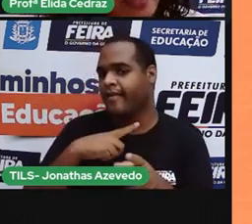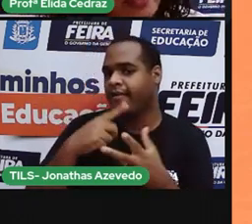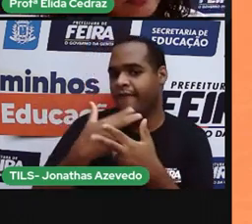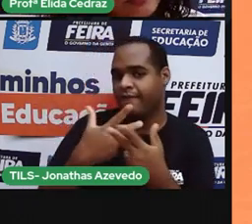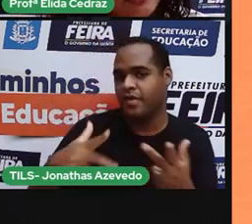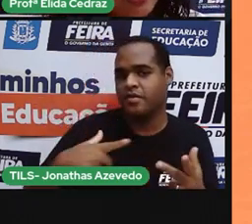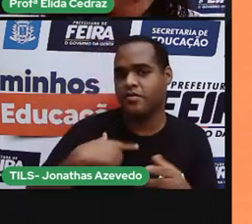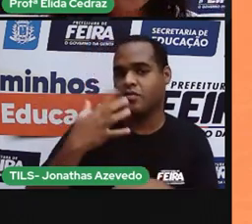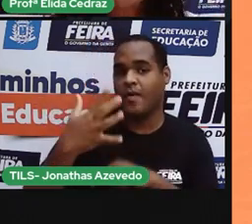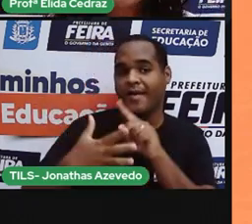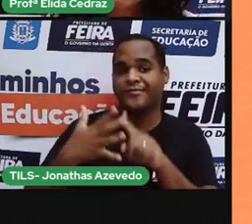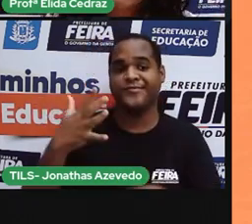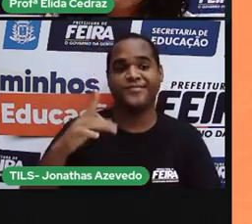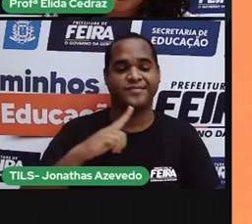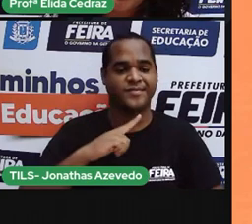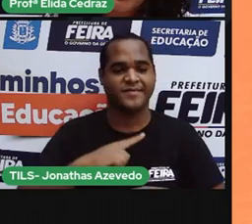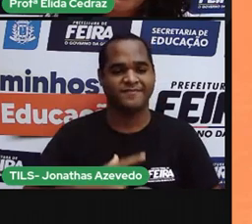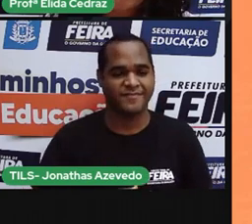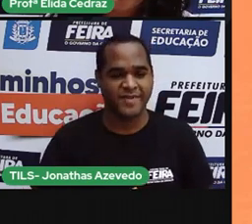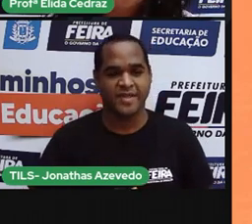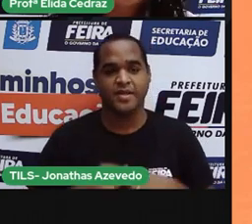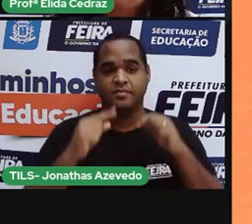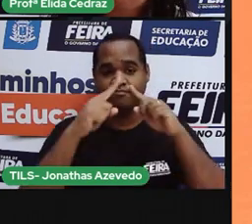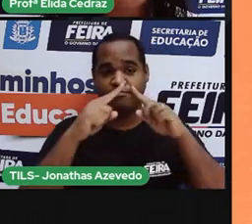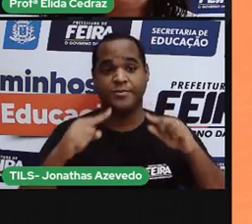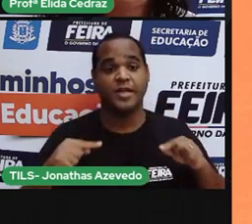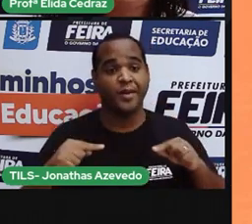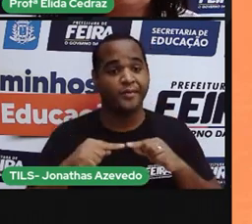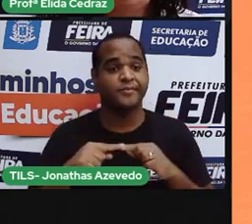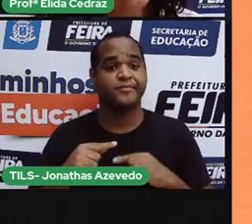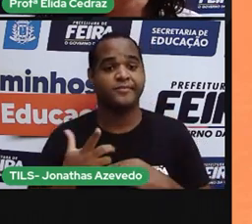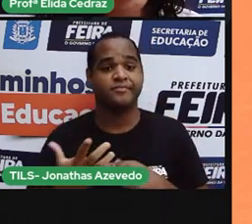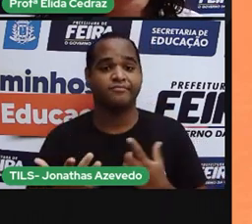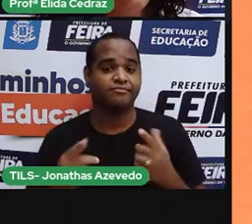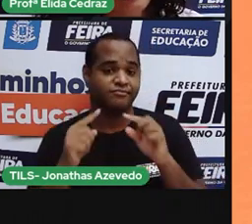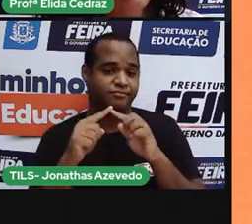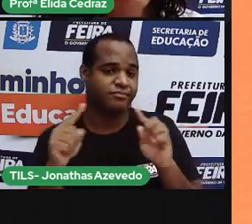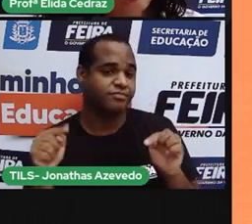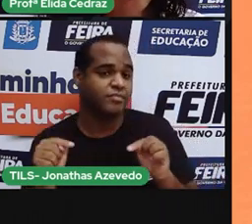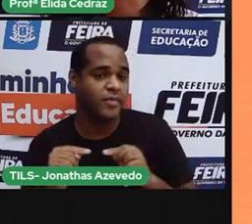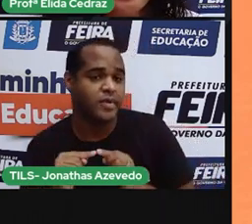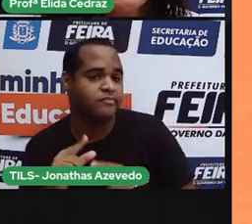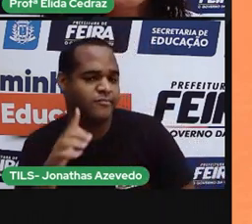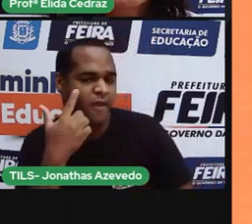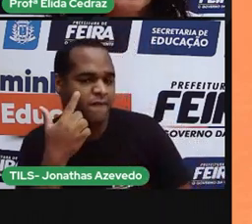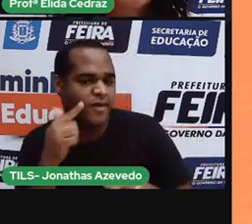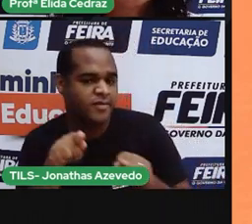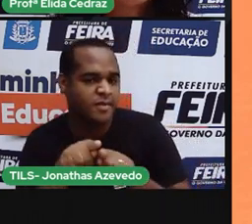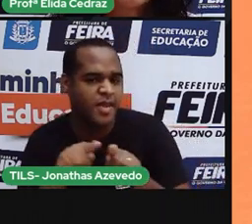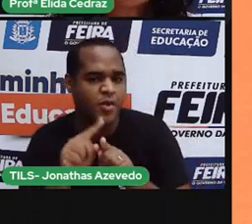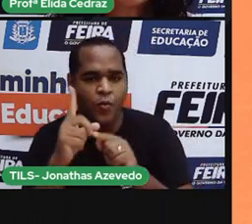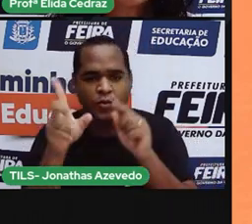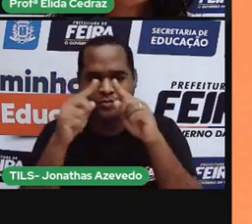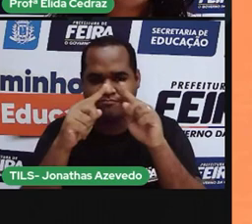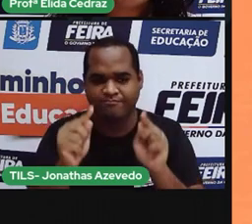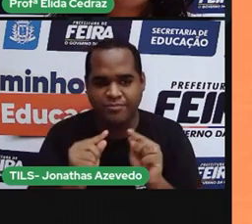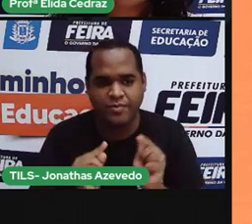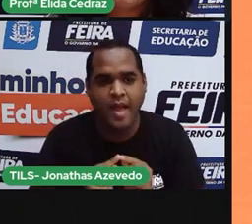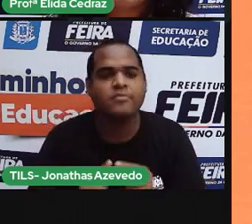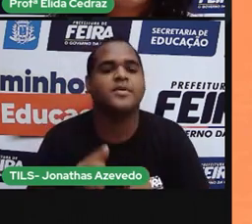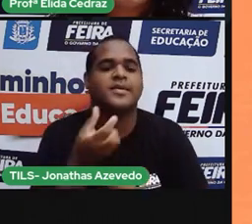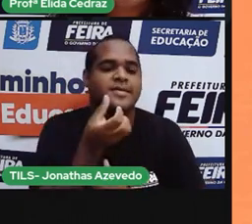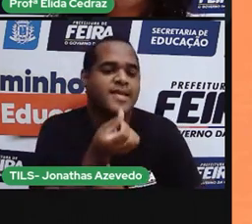quatro lados. O triângulo tentou. O losângulo também. O hexágono se